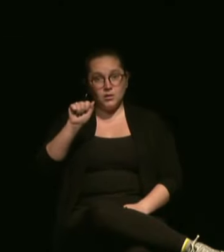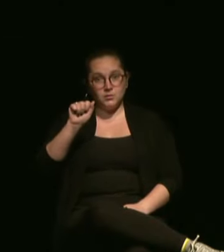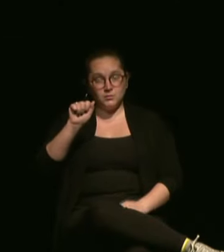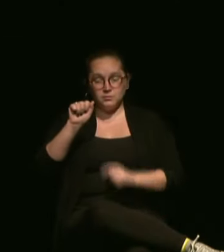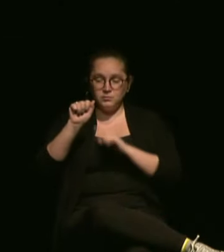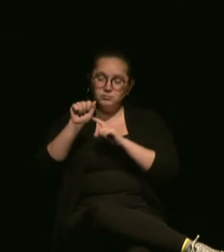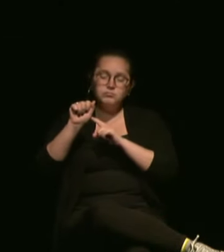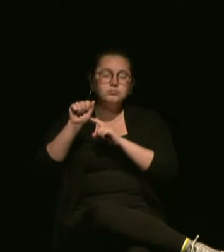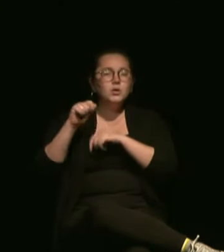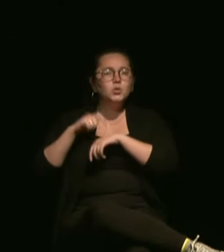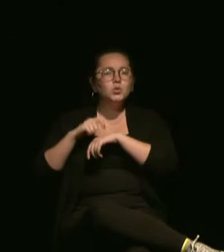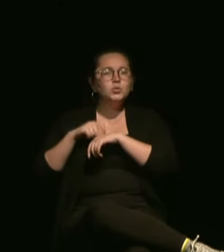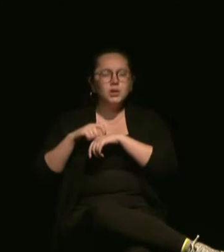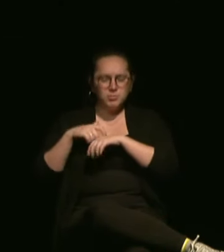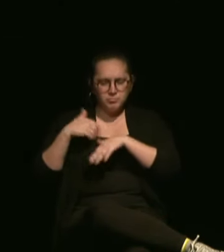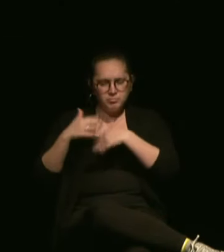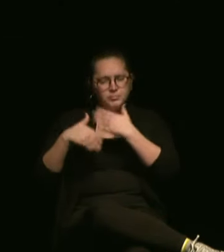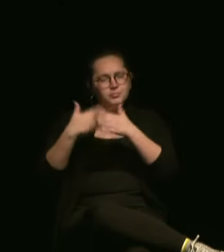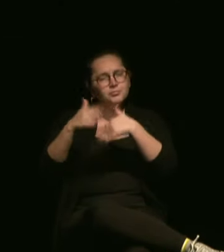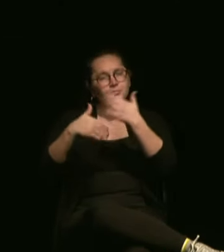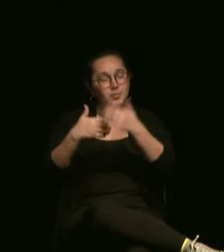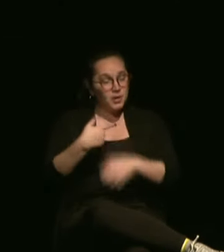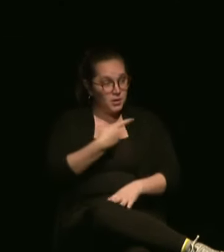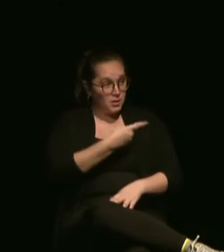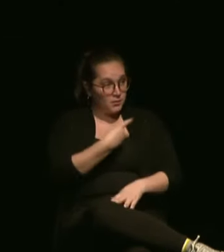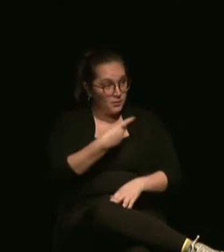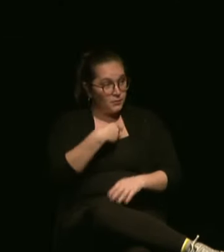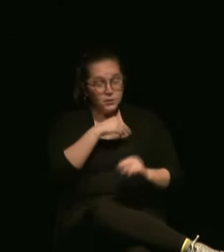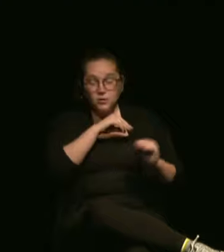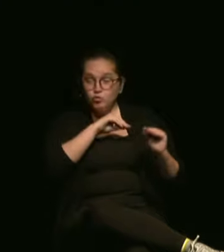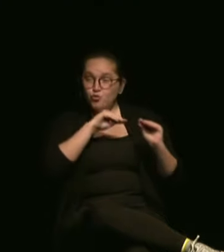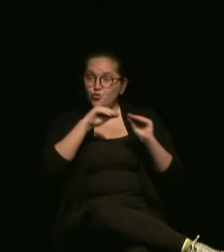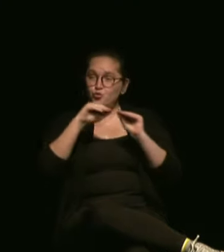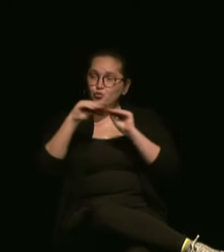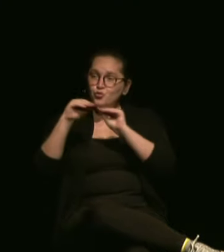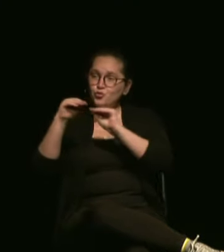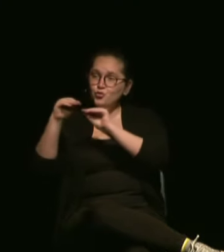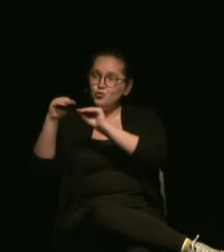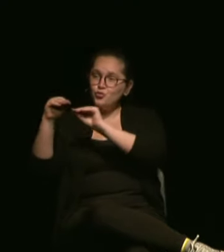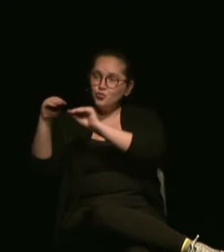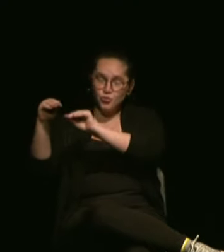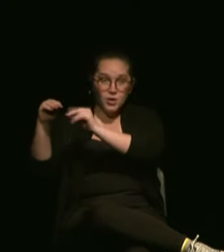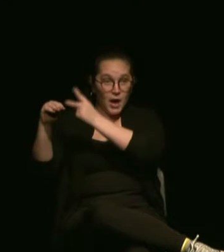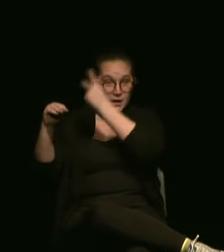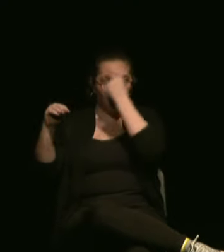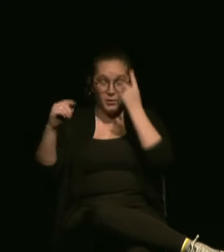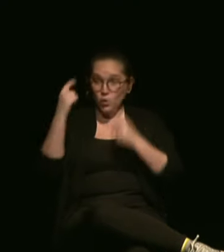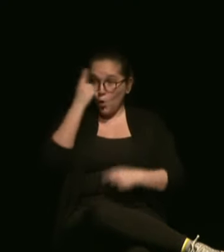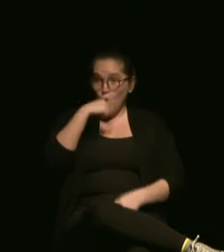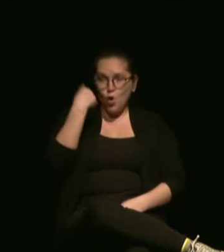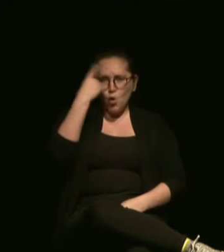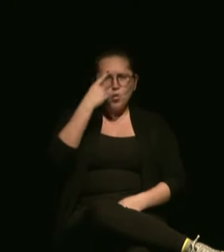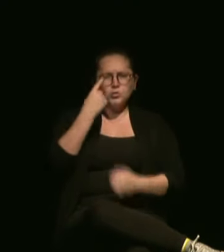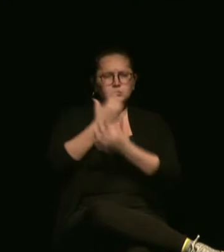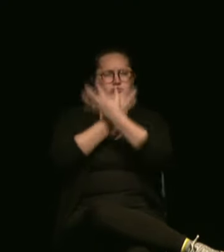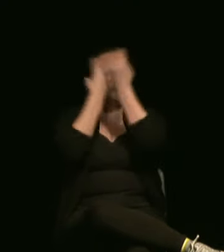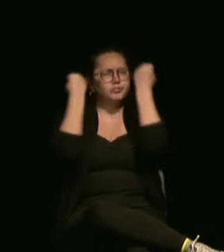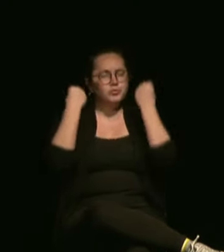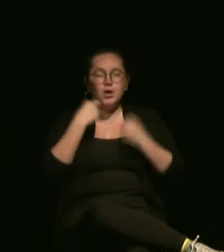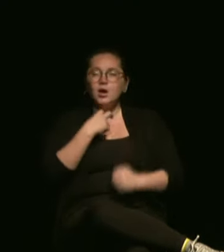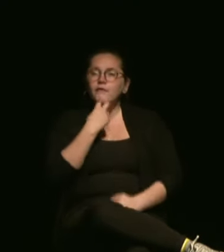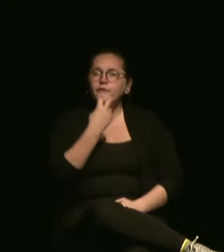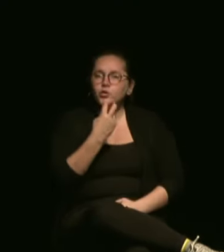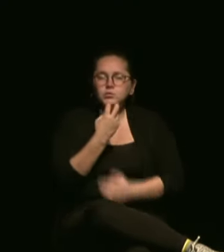o tempo passará e nós partiremos para sempre. Vão esquecer nosso rosto, nossa voz,